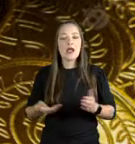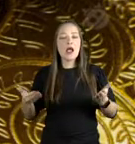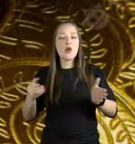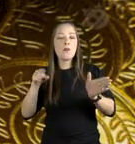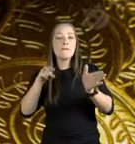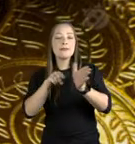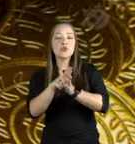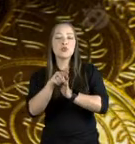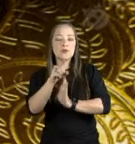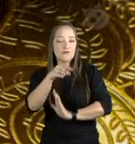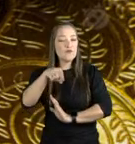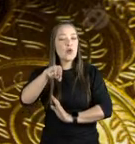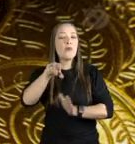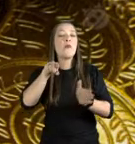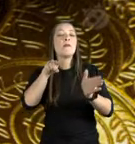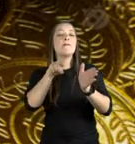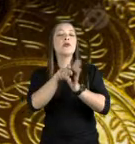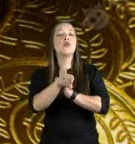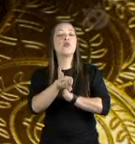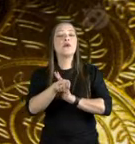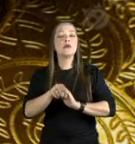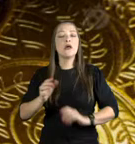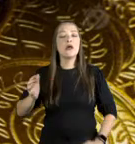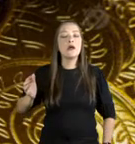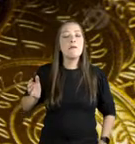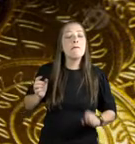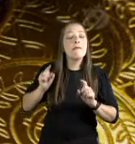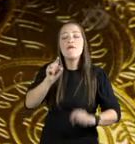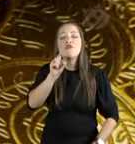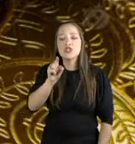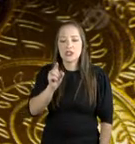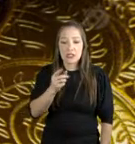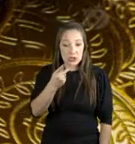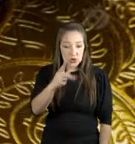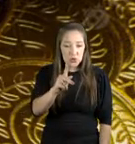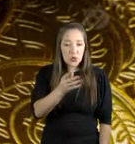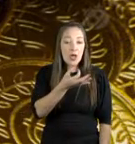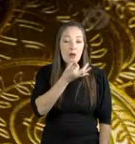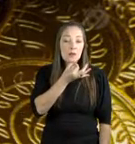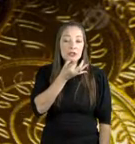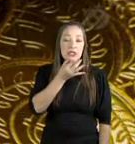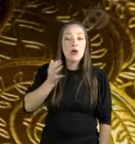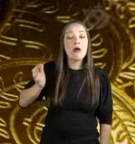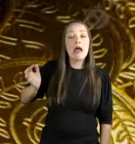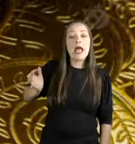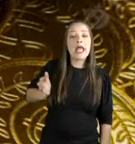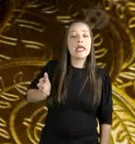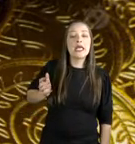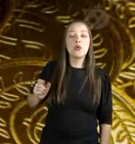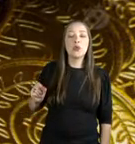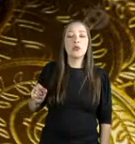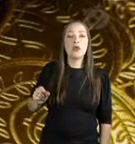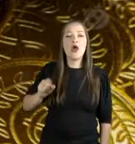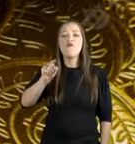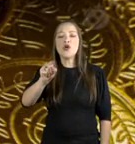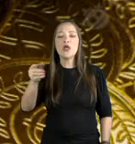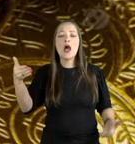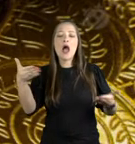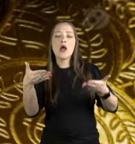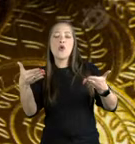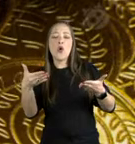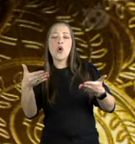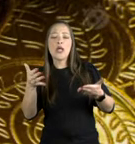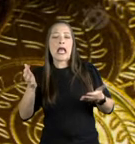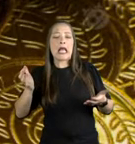para vocês. O que é riqueza para vocês? O que é riqueza para você agora? O que é riqueza? O que já